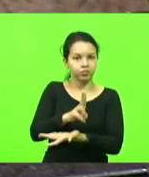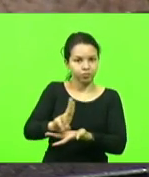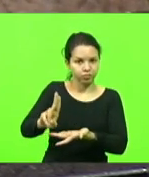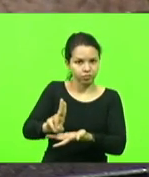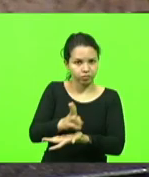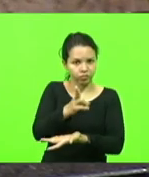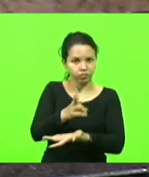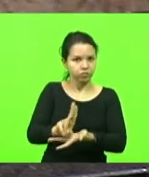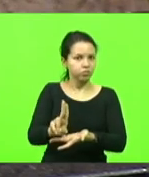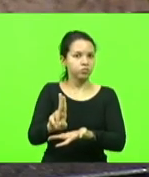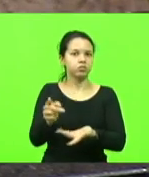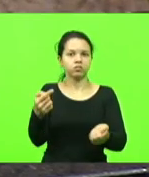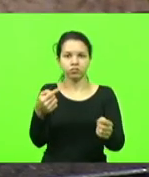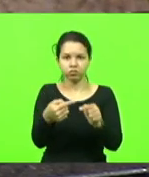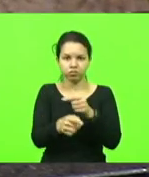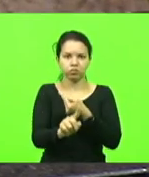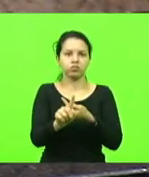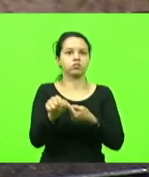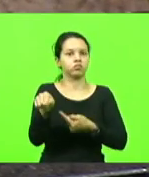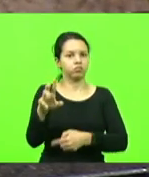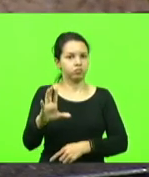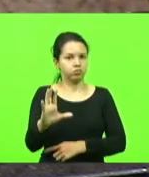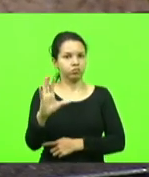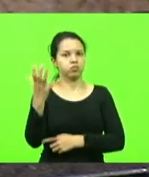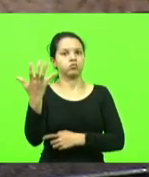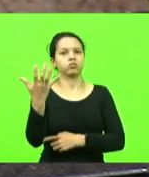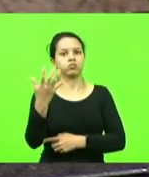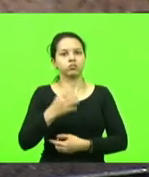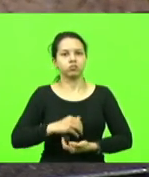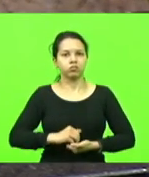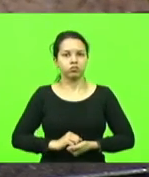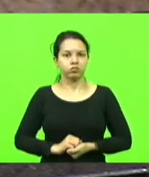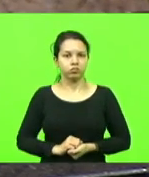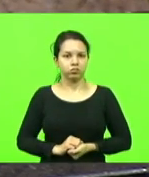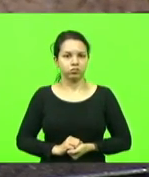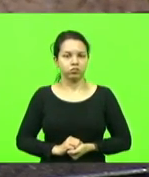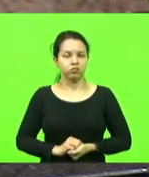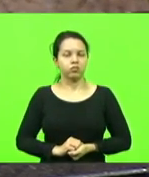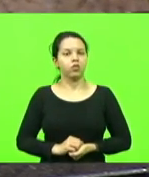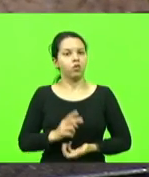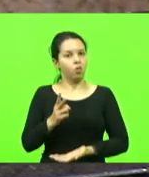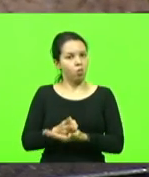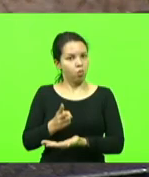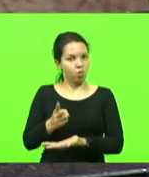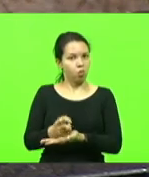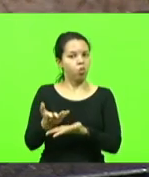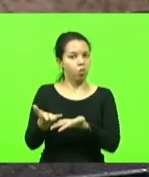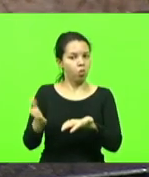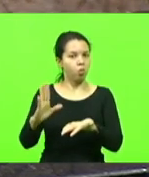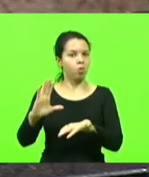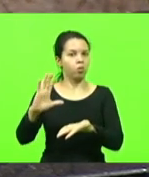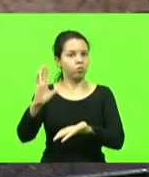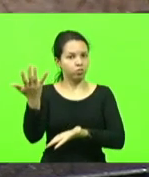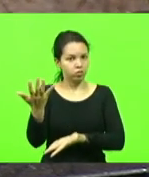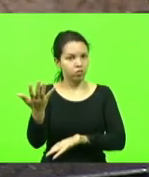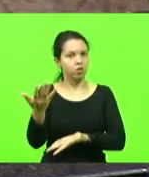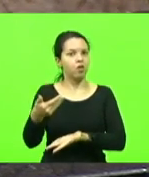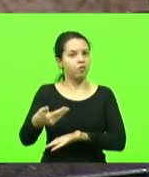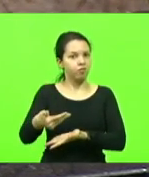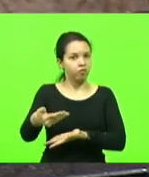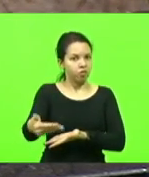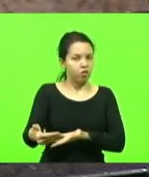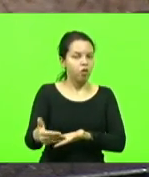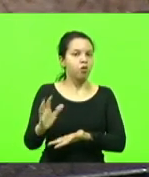É inadmissível que isso ainda aconteça. E, enquanto isso acontecer, vai acontecer essas aberrações